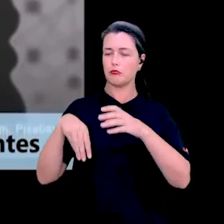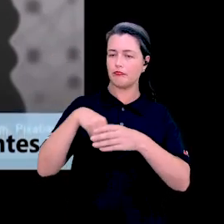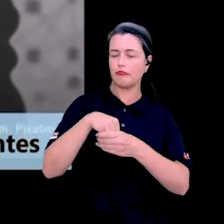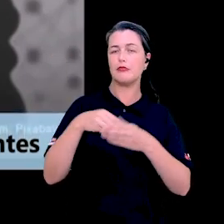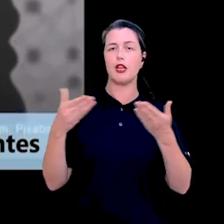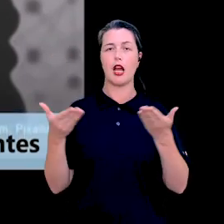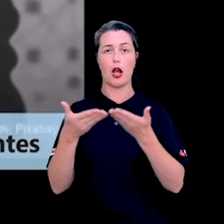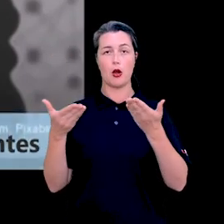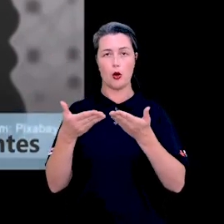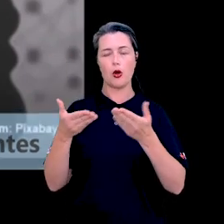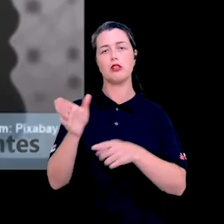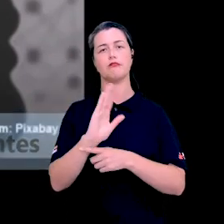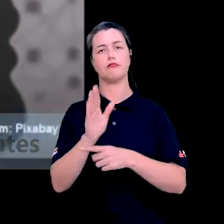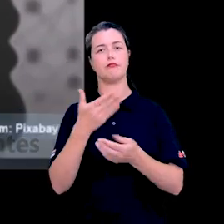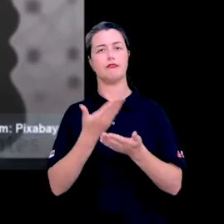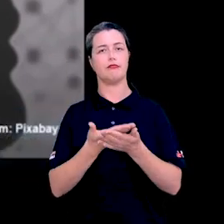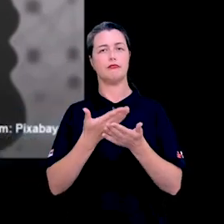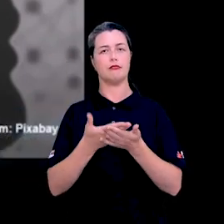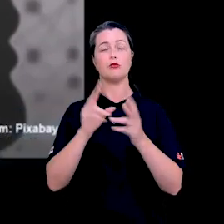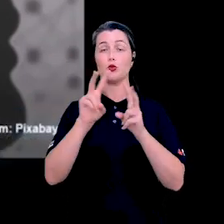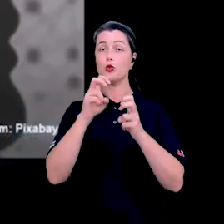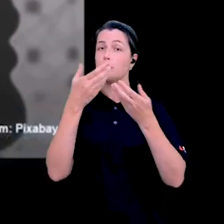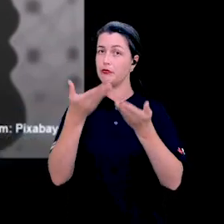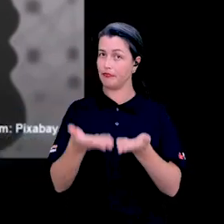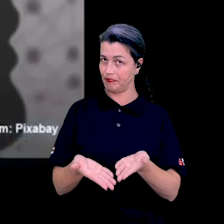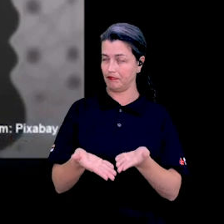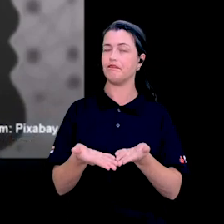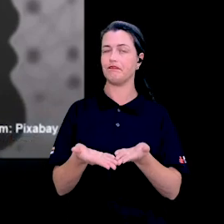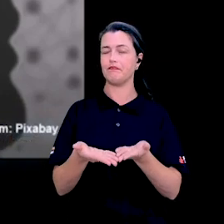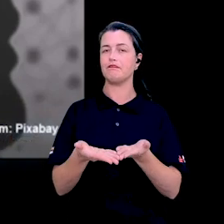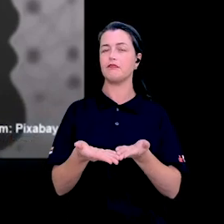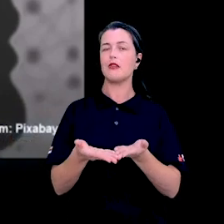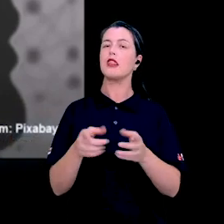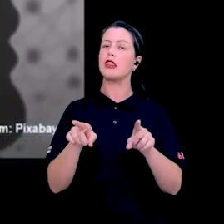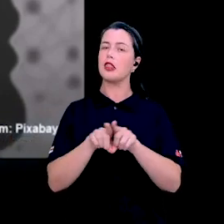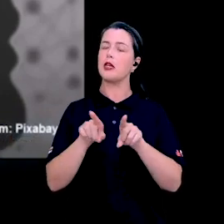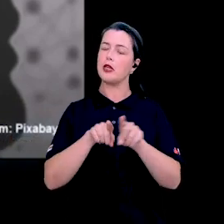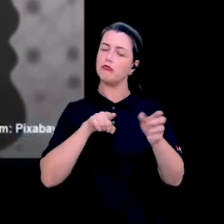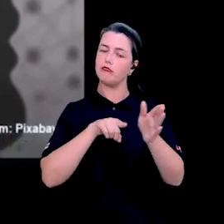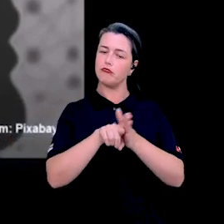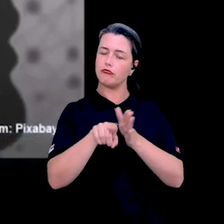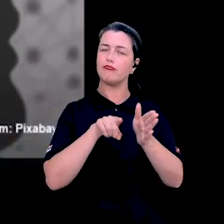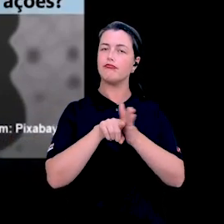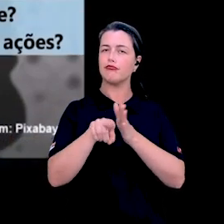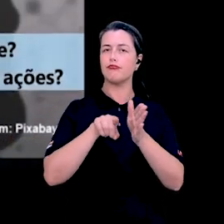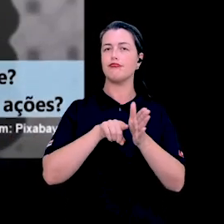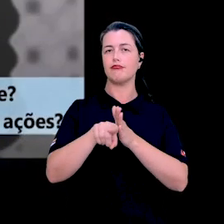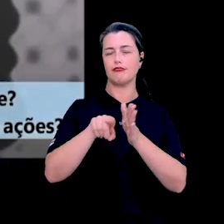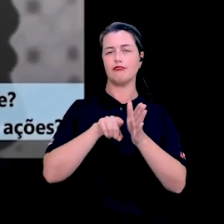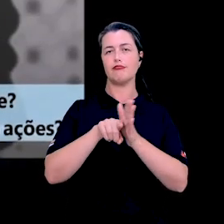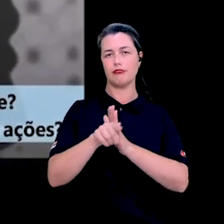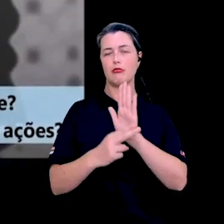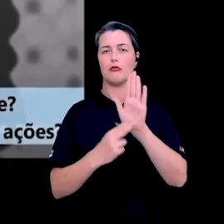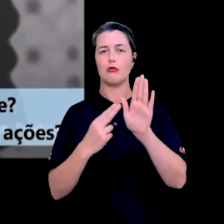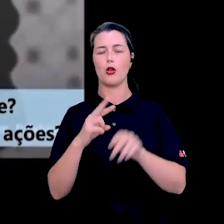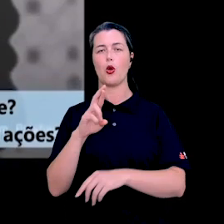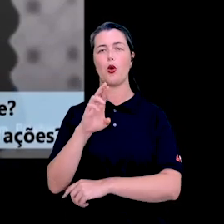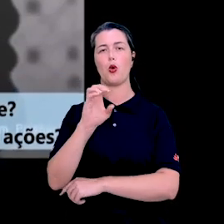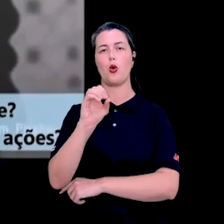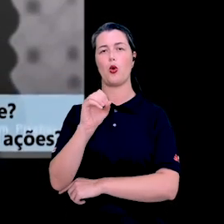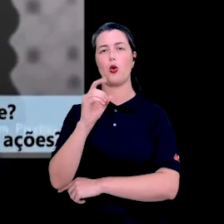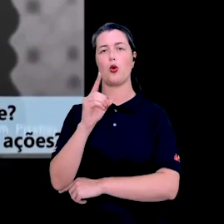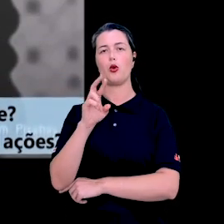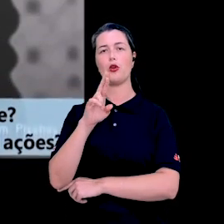nesta videoaula, com alguns questionamentos que Rodrigues nos faz. Tudo o que fazemos ou sentimos